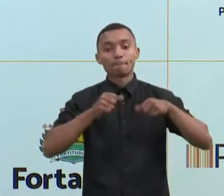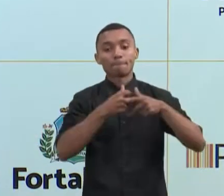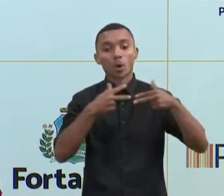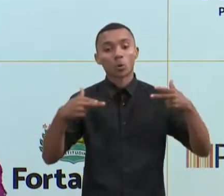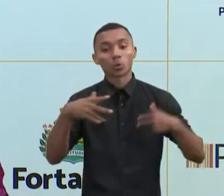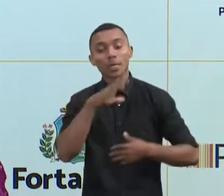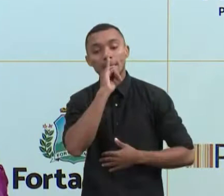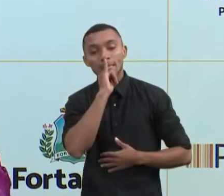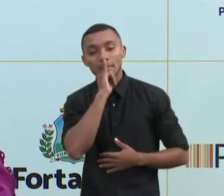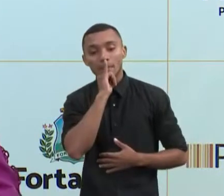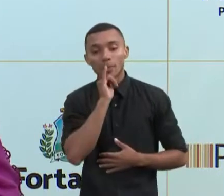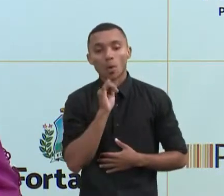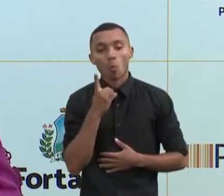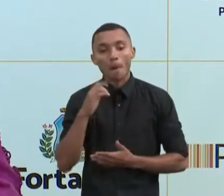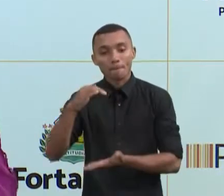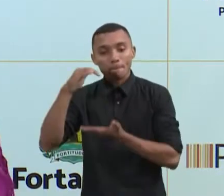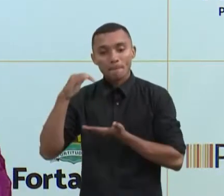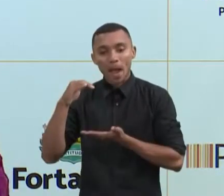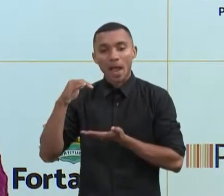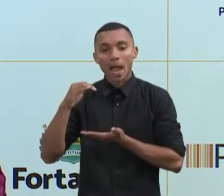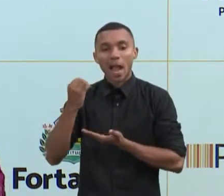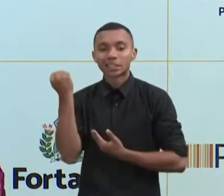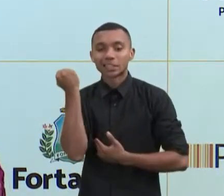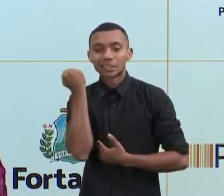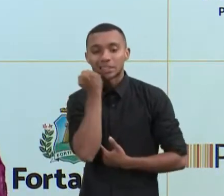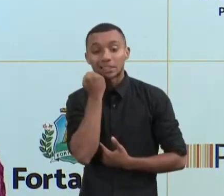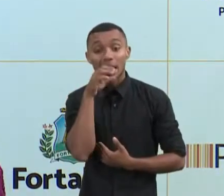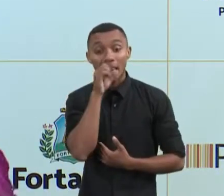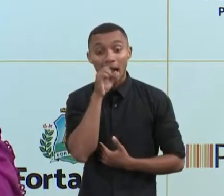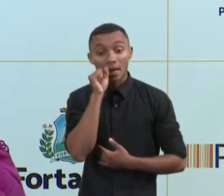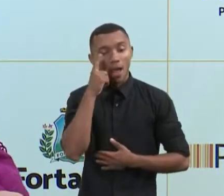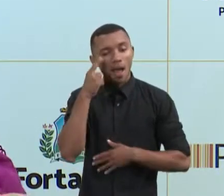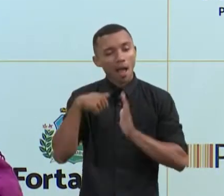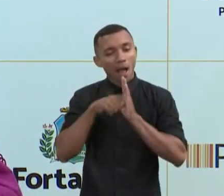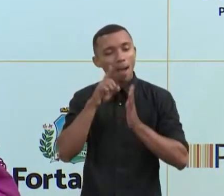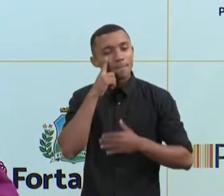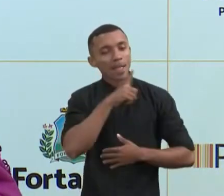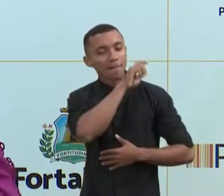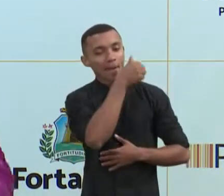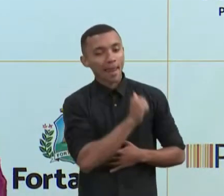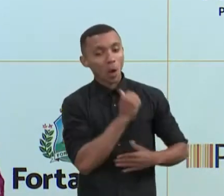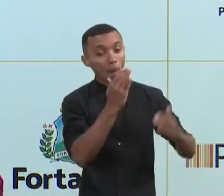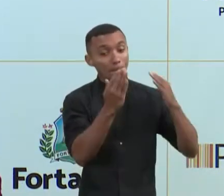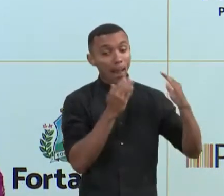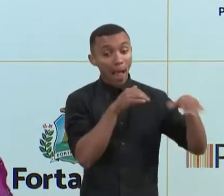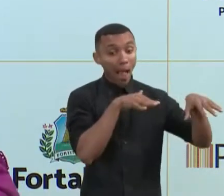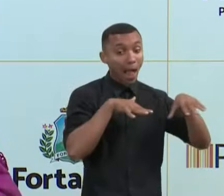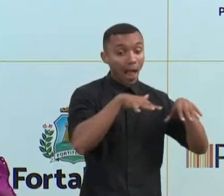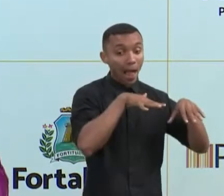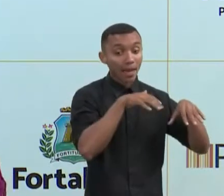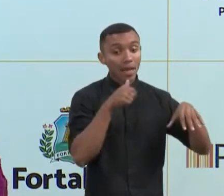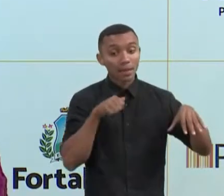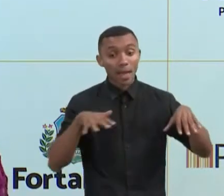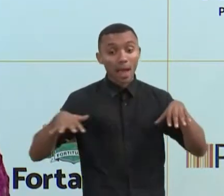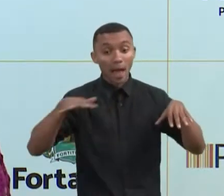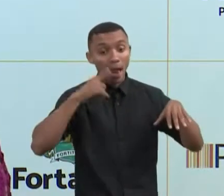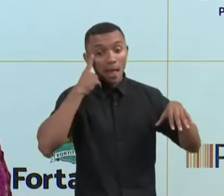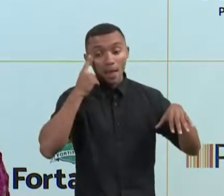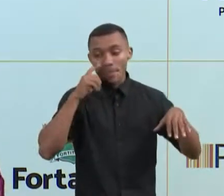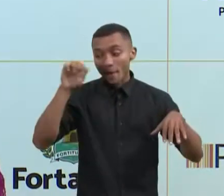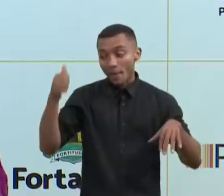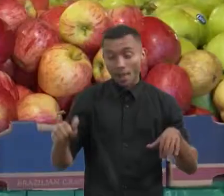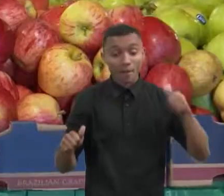gente pega 1 quilo de cenoura. Então, a gente faz o comparativo de uma regional para outra para saber quanto é que está